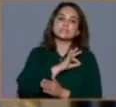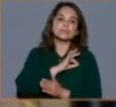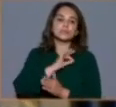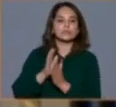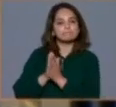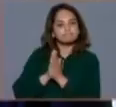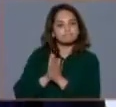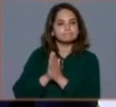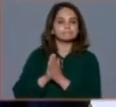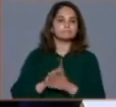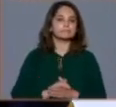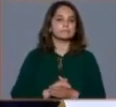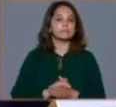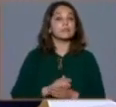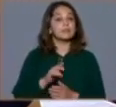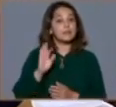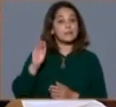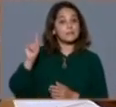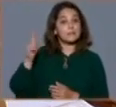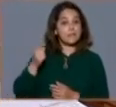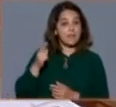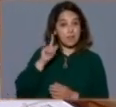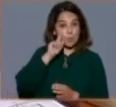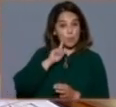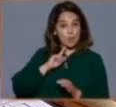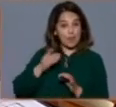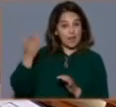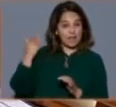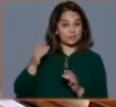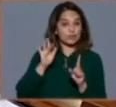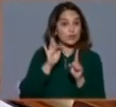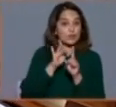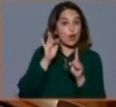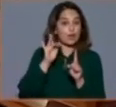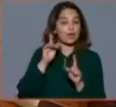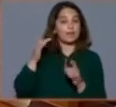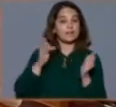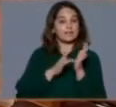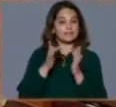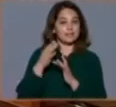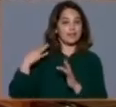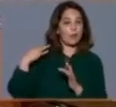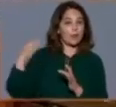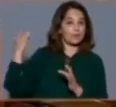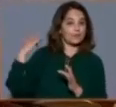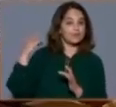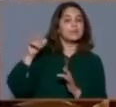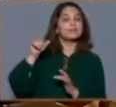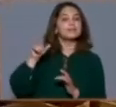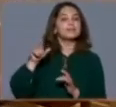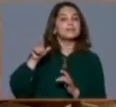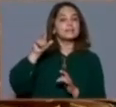nossas súplicas. Para que a fé da mulher que tocou no manto de Jesus e a de Jairo que